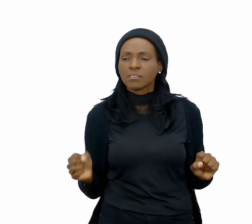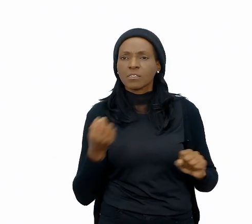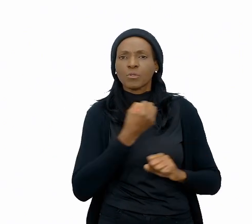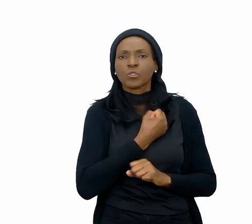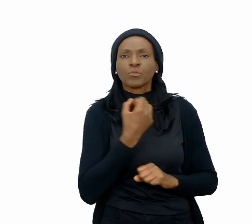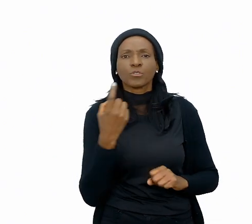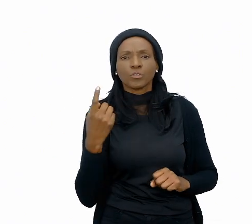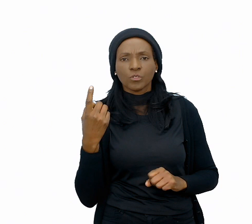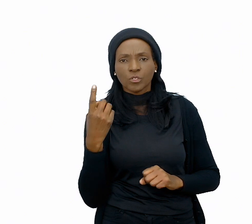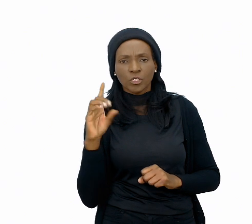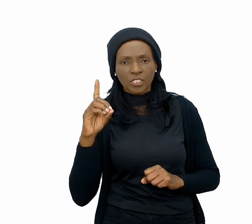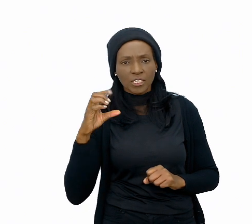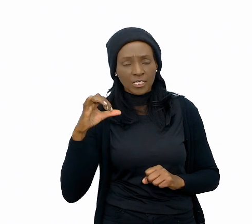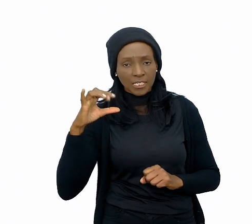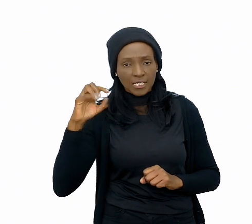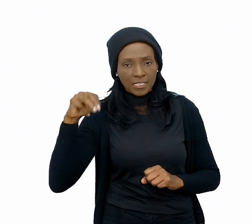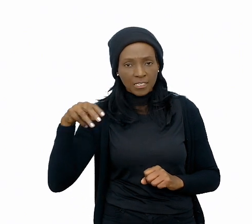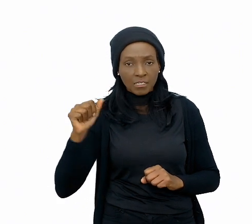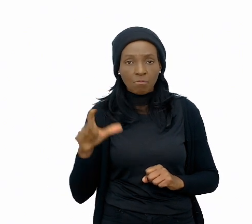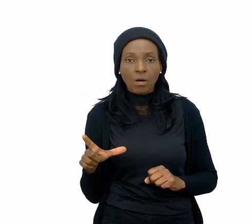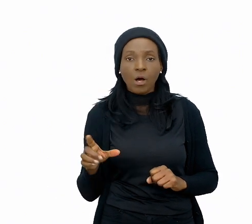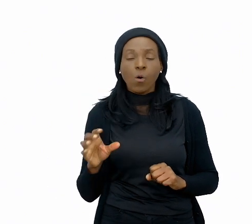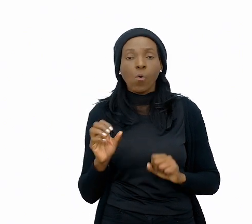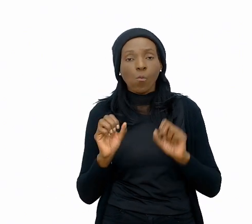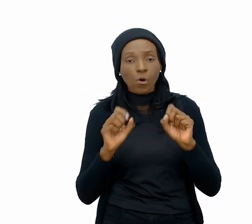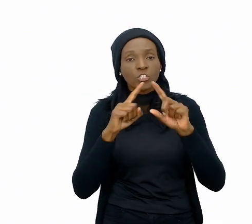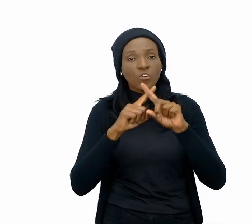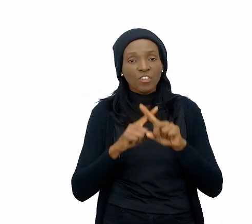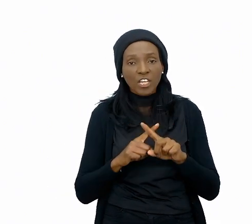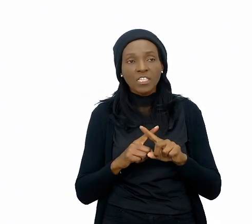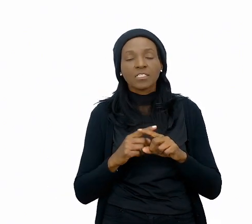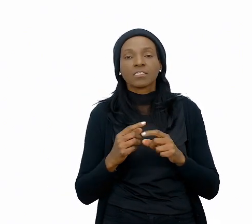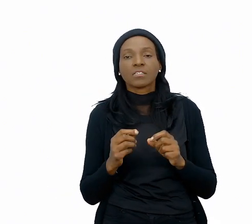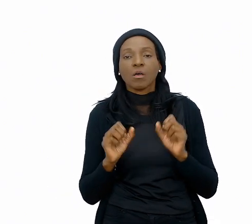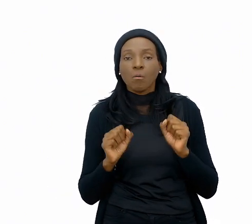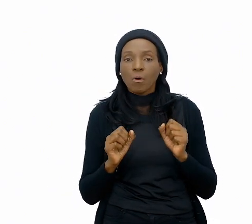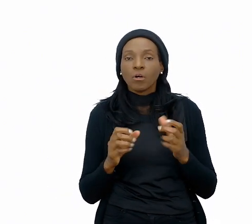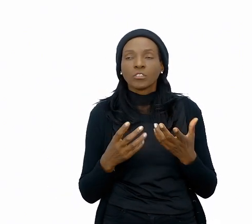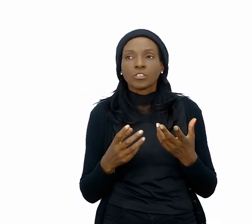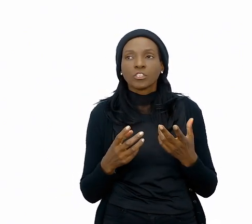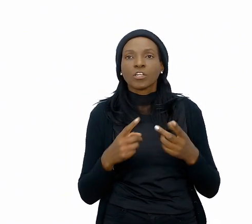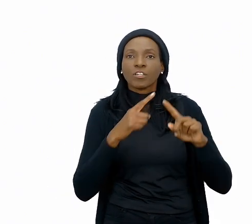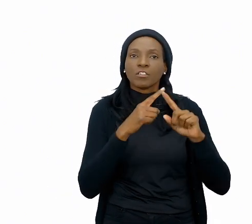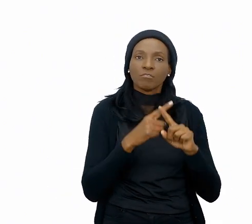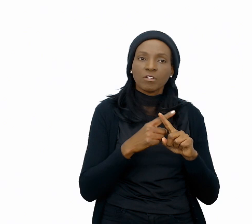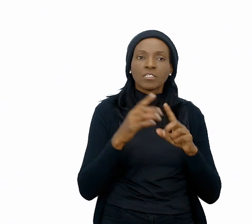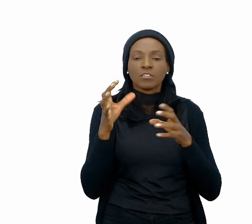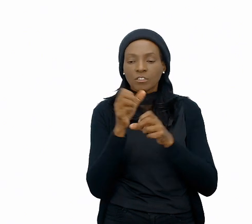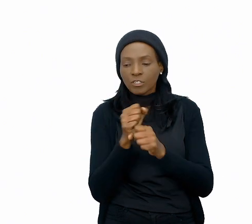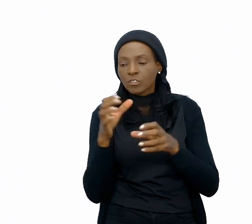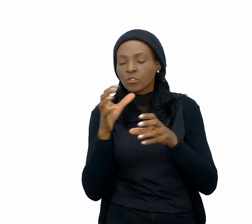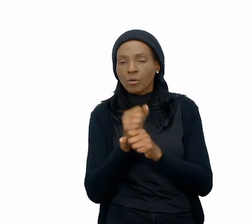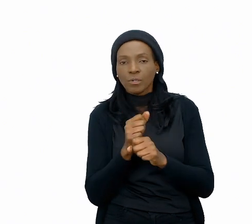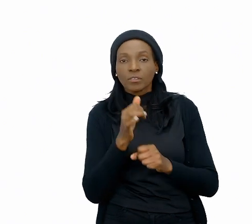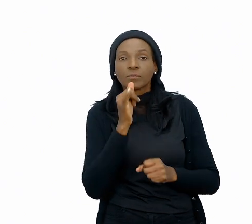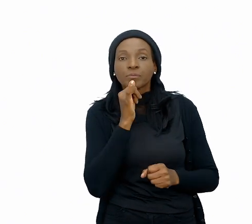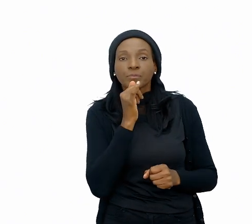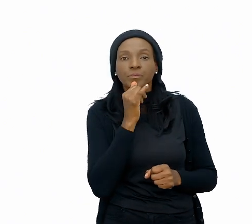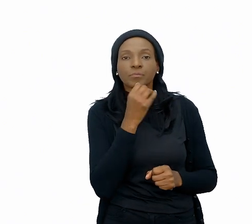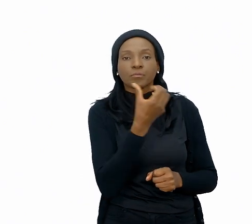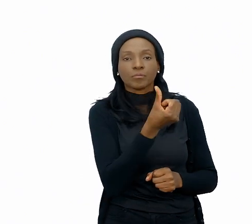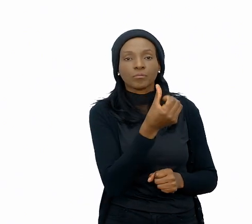também tem um princípio multiplicativo. Então, ele pode ser composto por multiplicações. Por exemplo, o